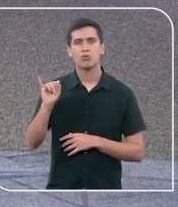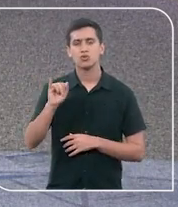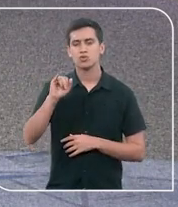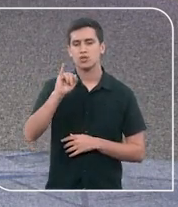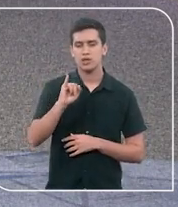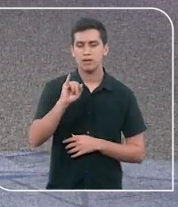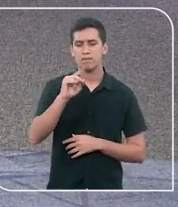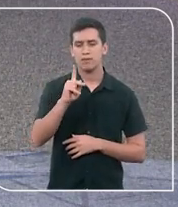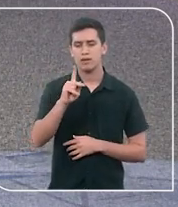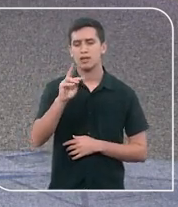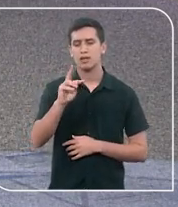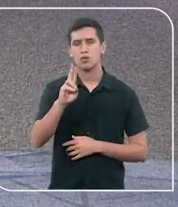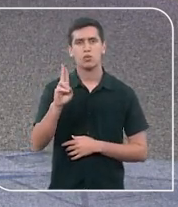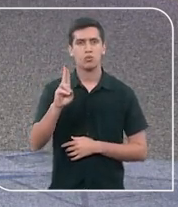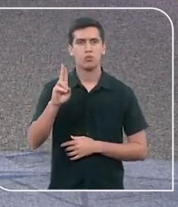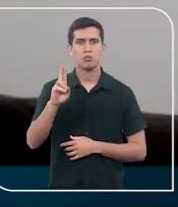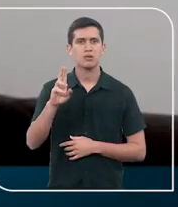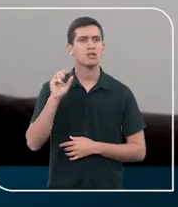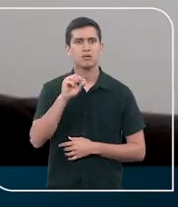uso comum?